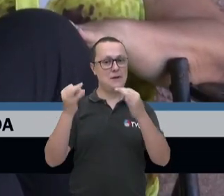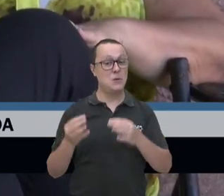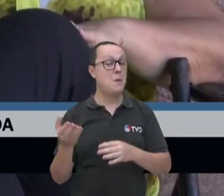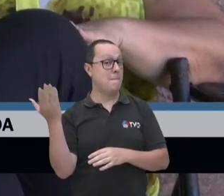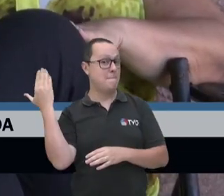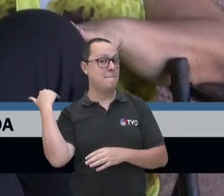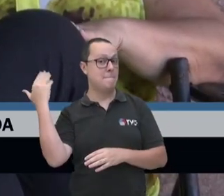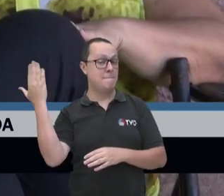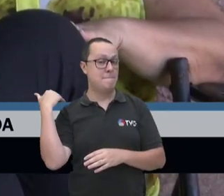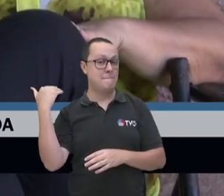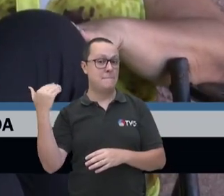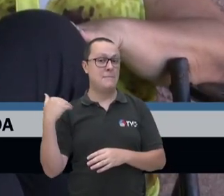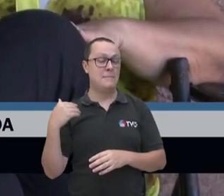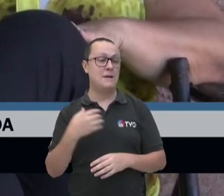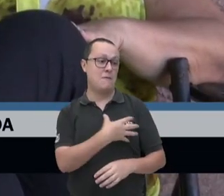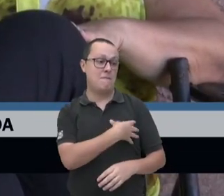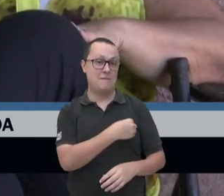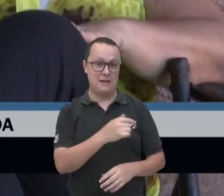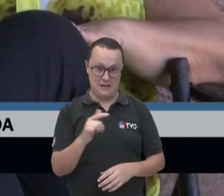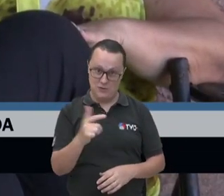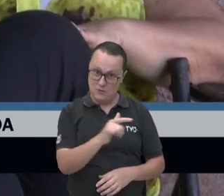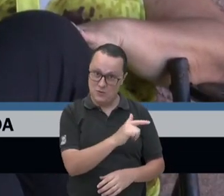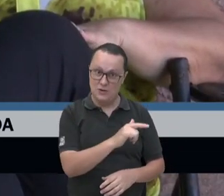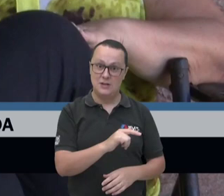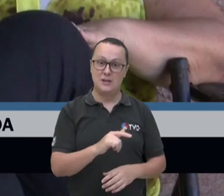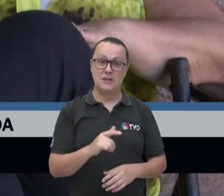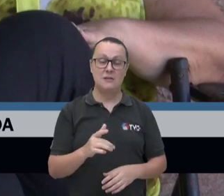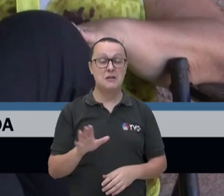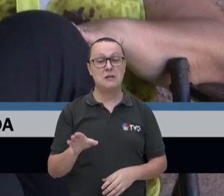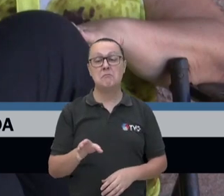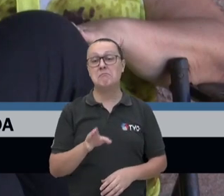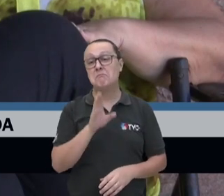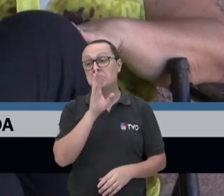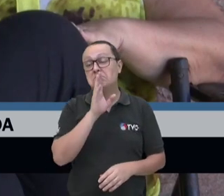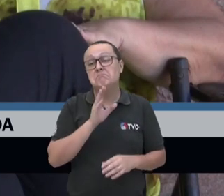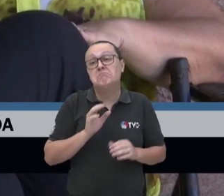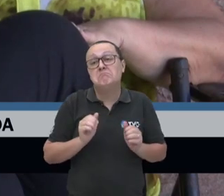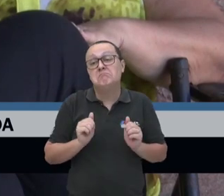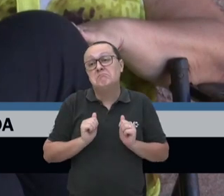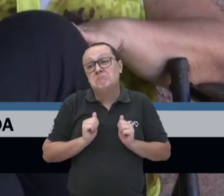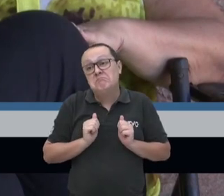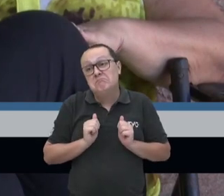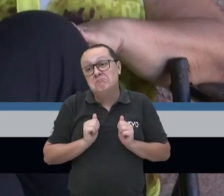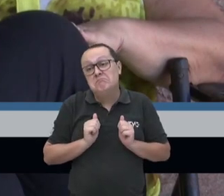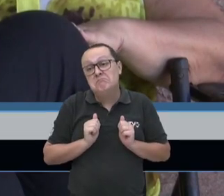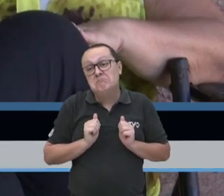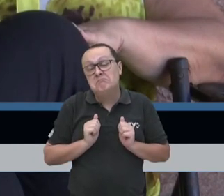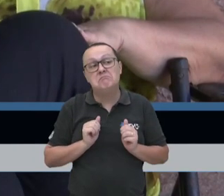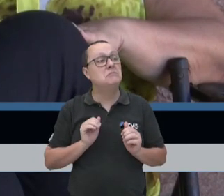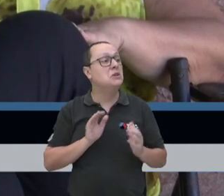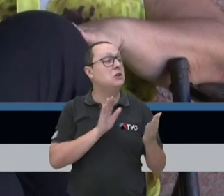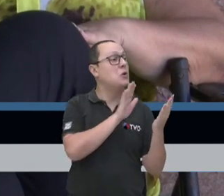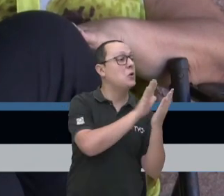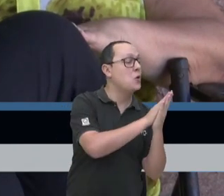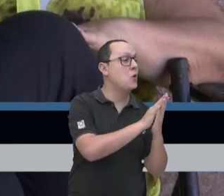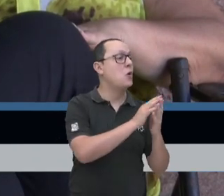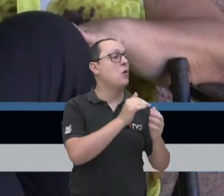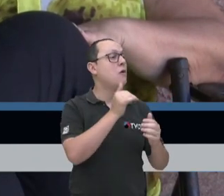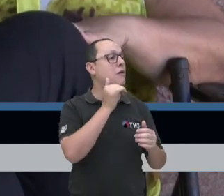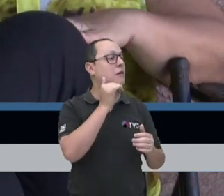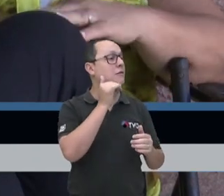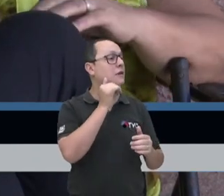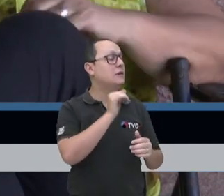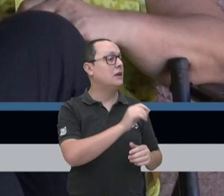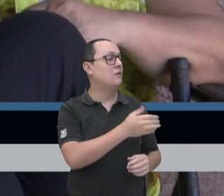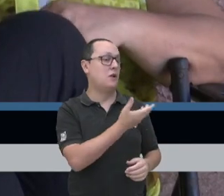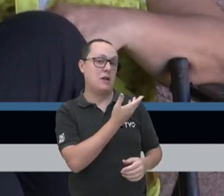ainda não tinha a filha, ela não fazia. Porque aí ela ia para a dona Zilna e lá já